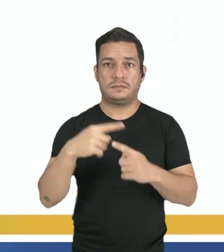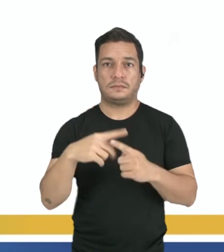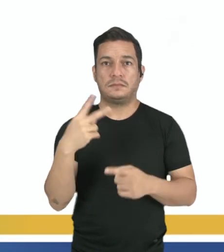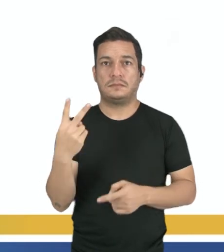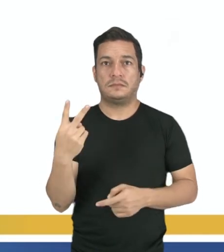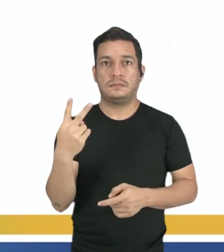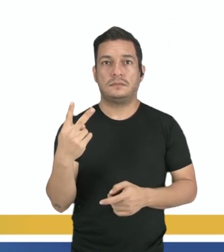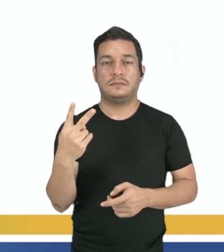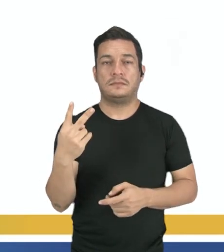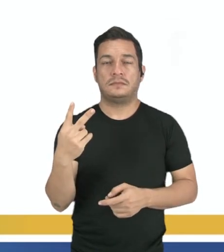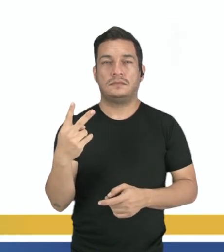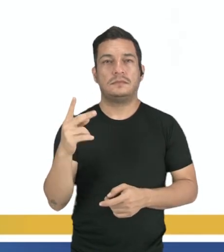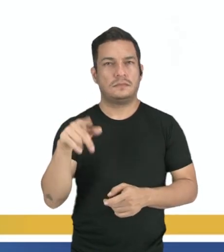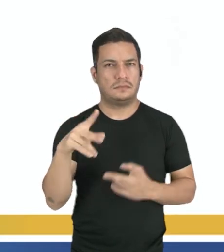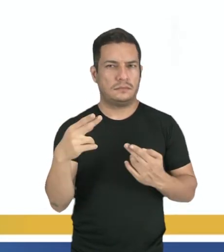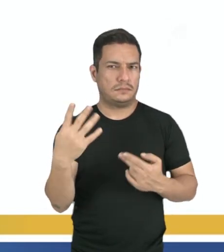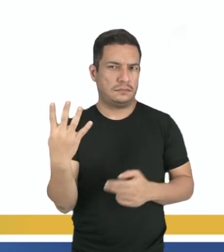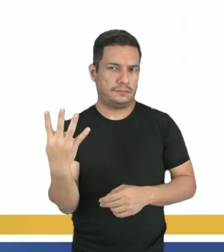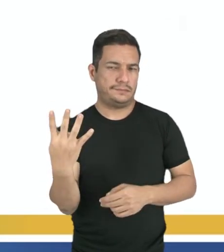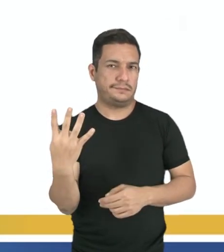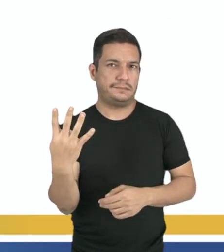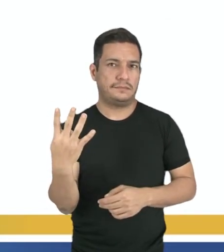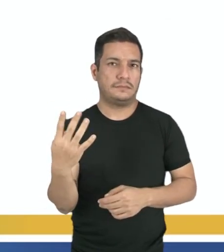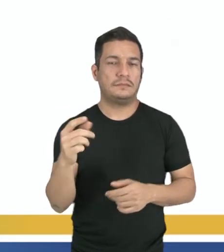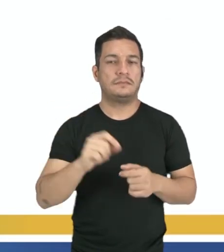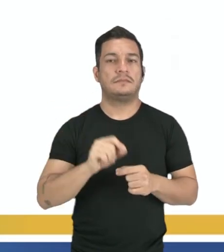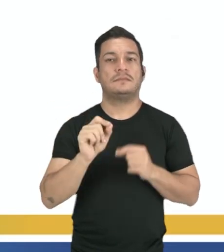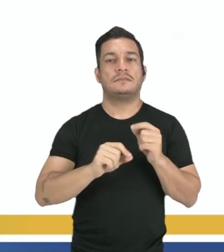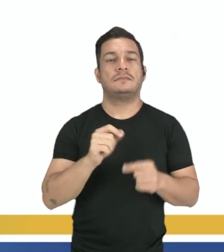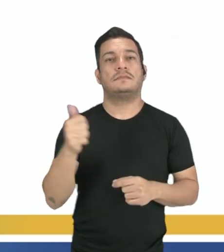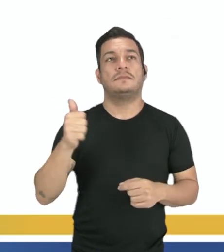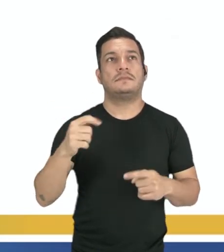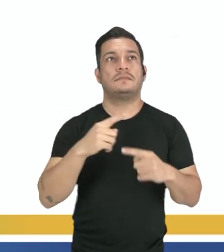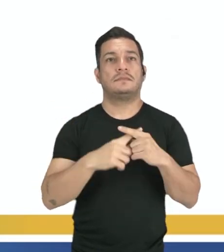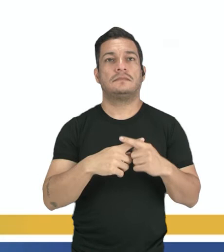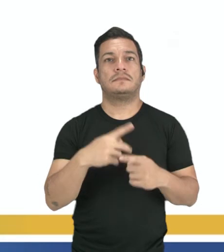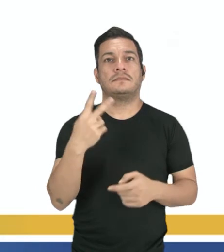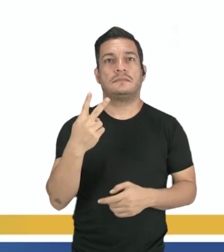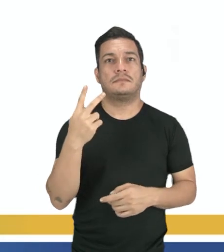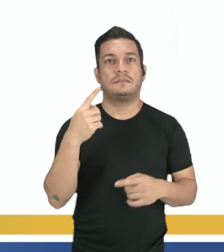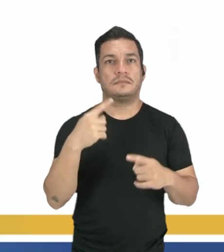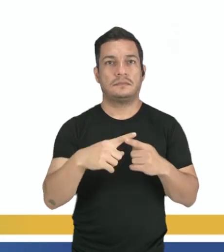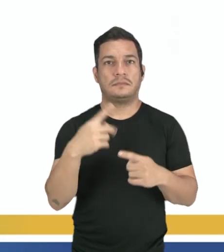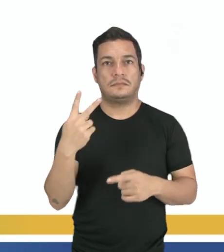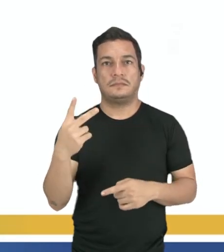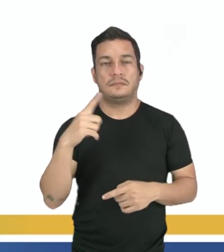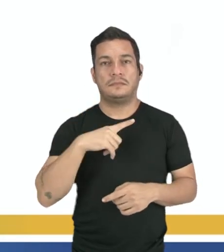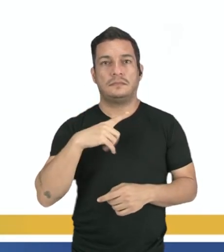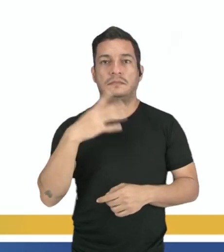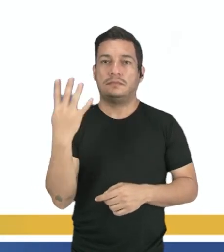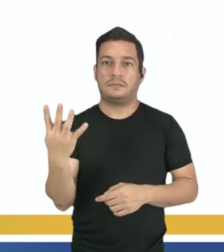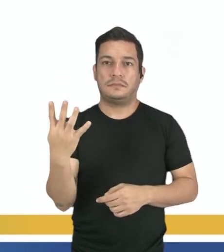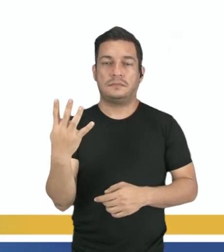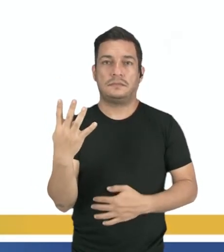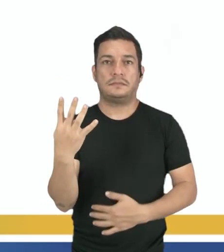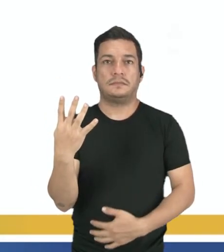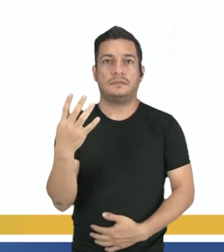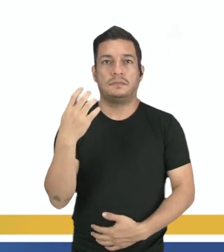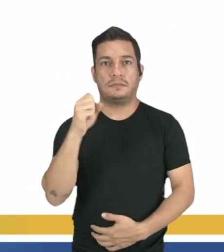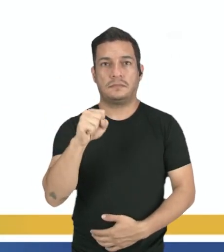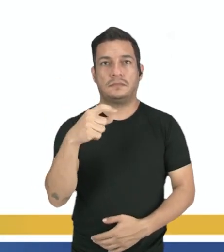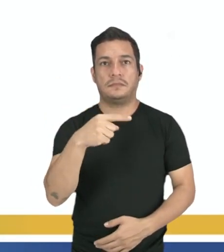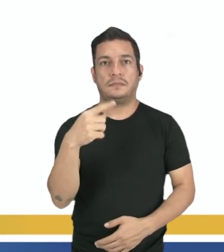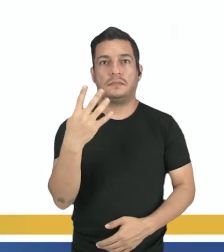vezes 2. Será que isso é igual a 4? Fazendo primeiro a multiplicação de 2 vezes 2, nós temos o valor de 4. E 8